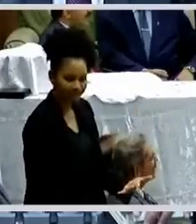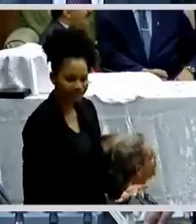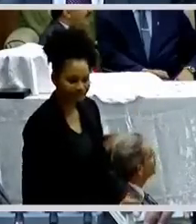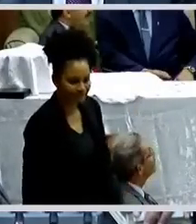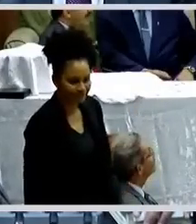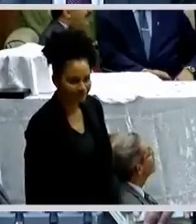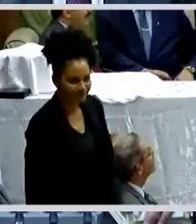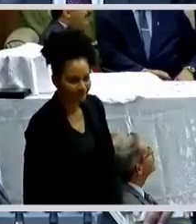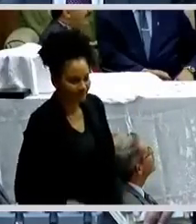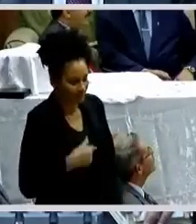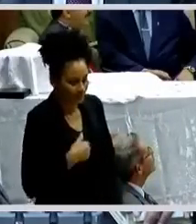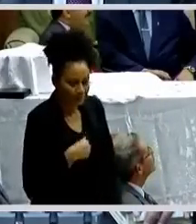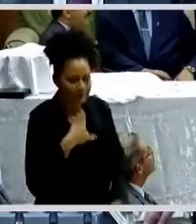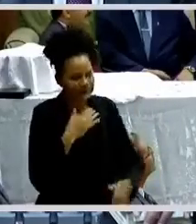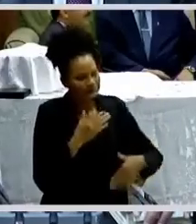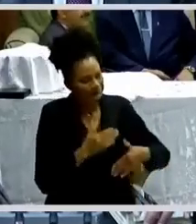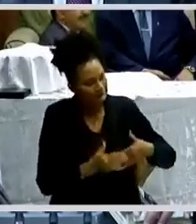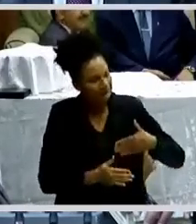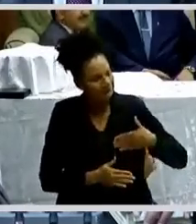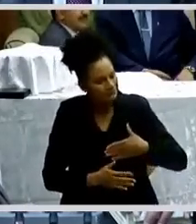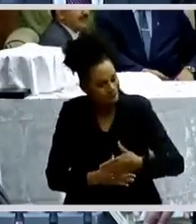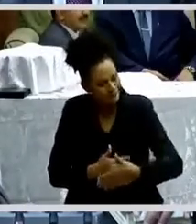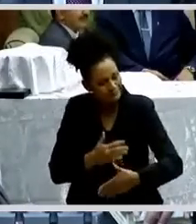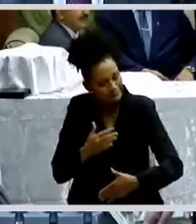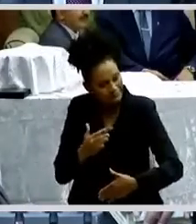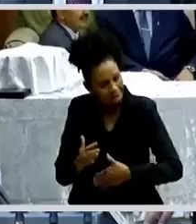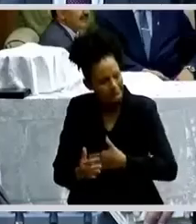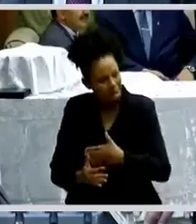Entre idas e vindas,